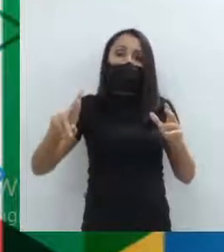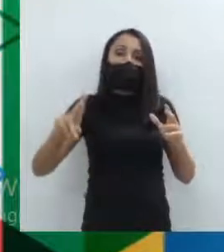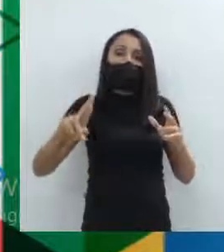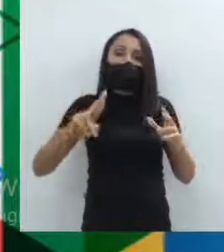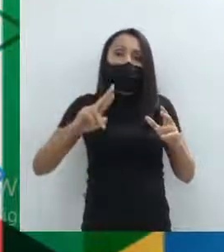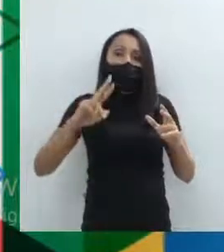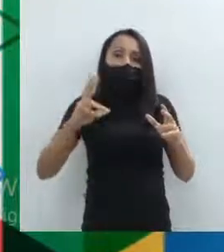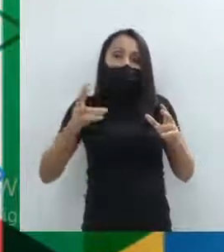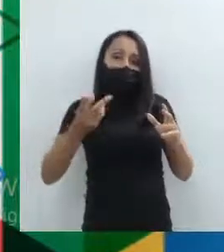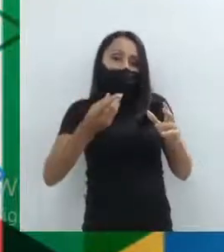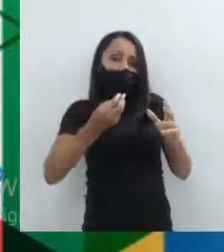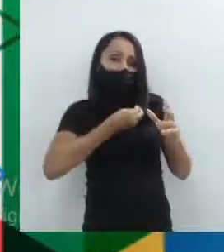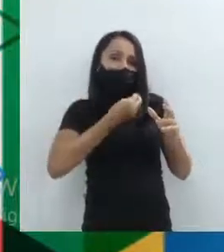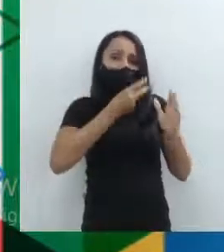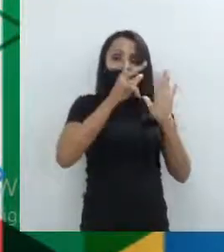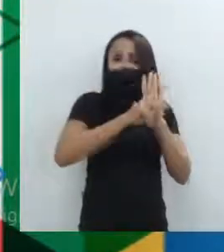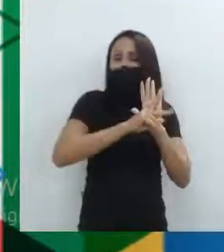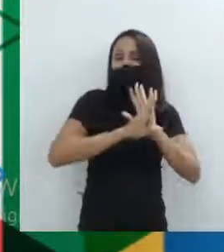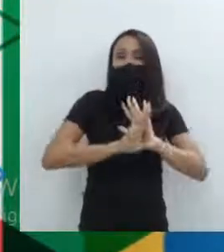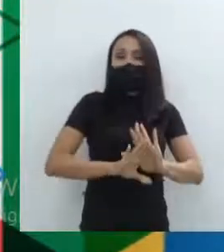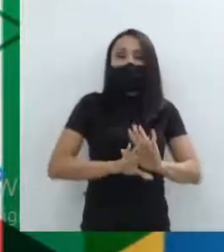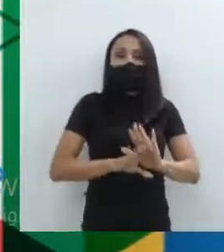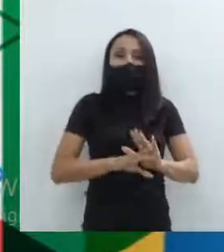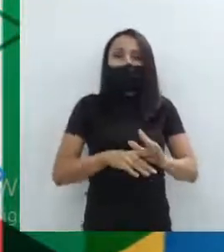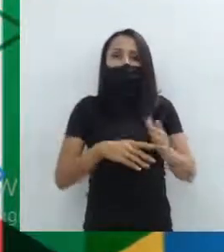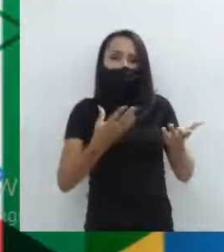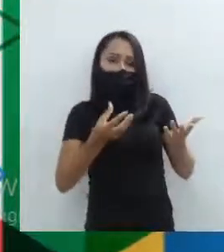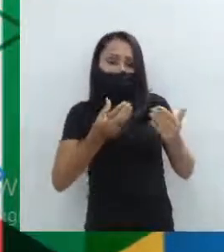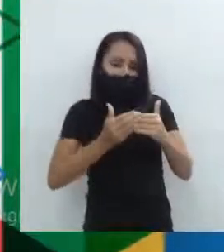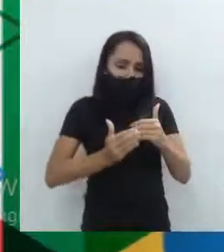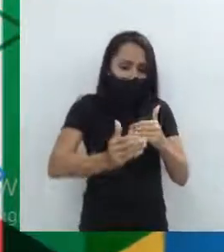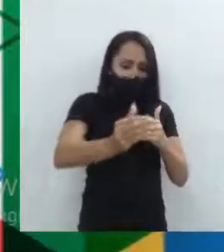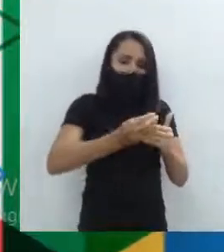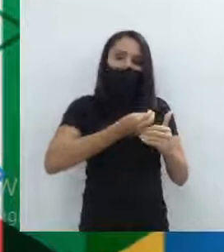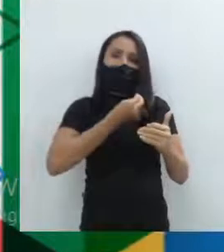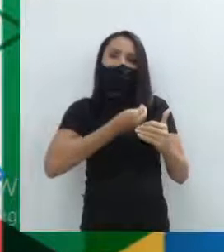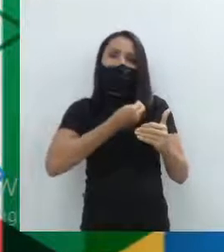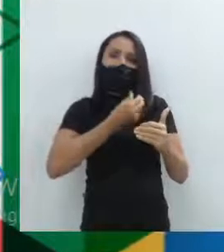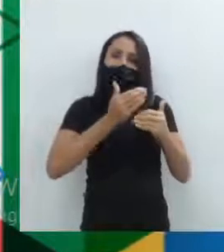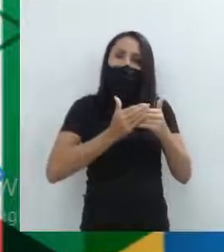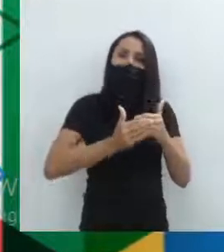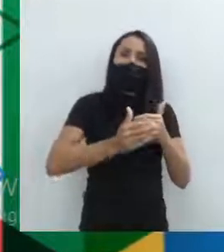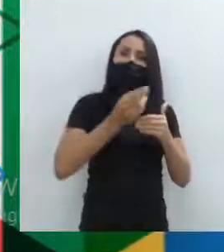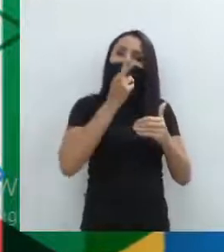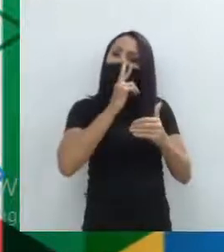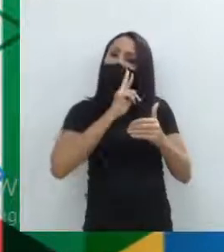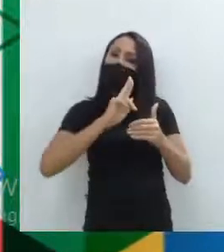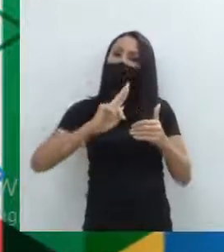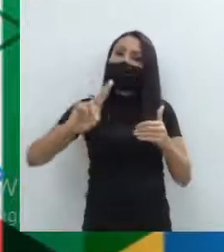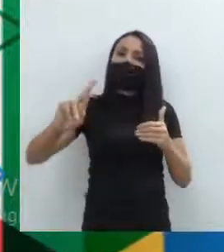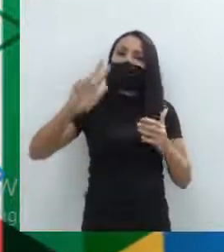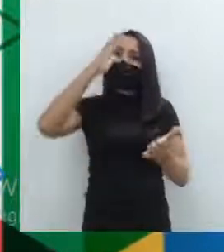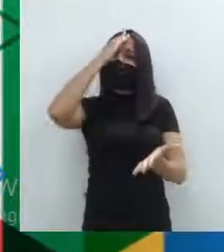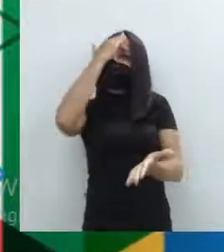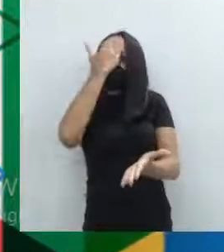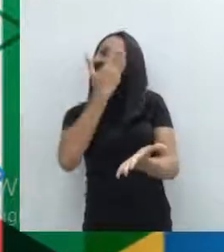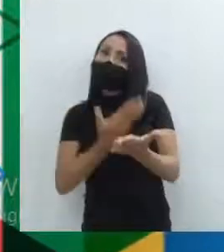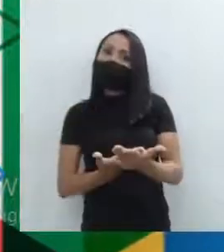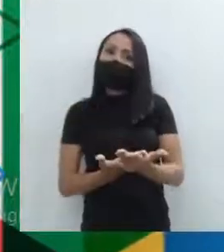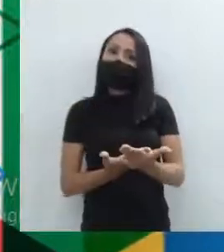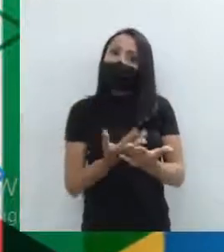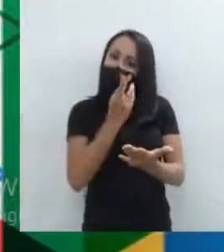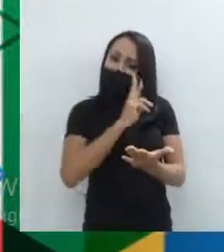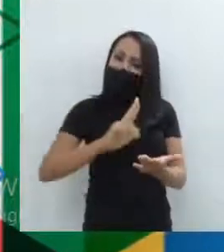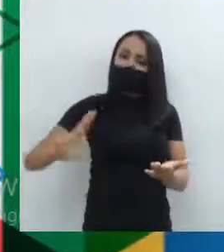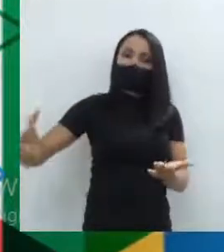Eu começo a viver e eu começo a desenvolver a minha vida a partir da minha religiosidade, a partir das minhas crenças religiosas. Então